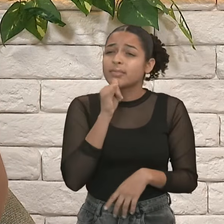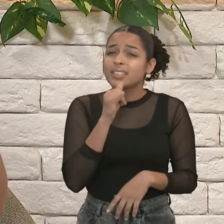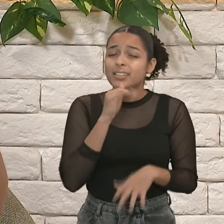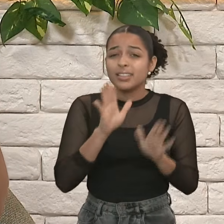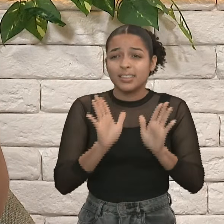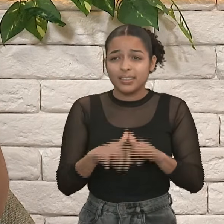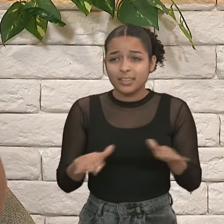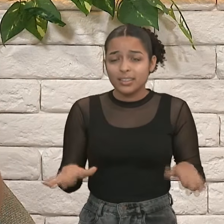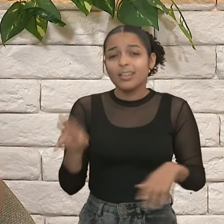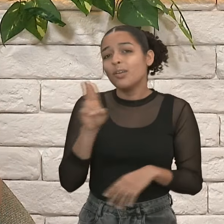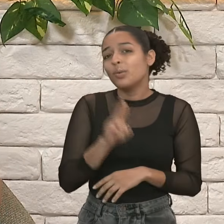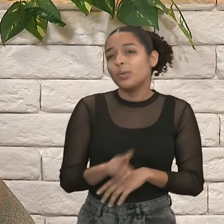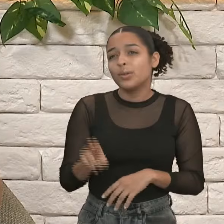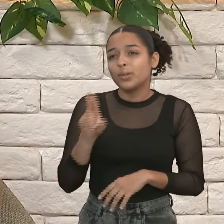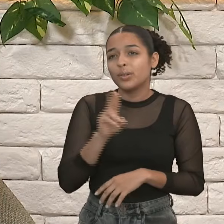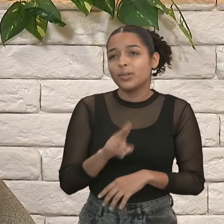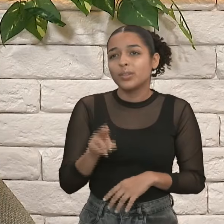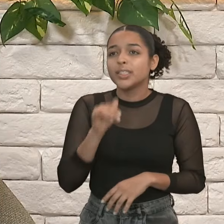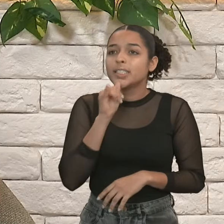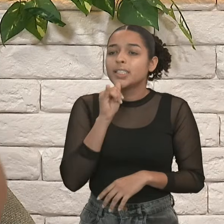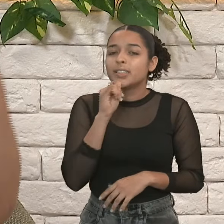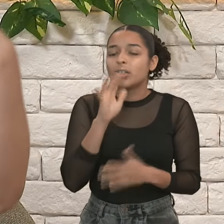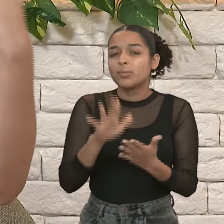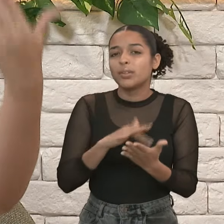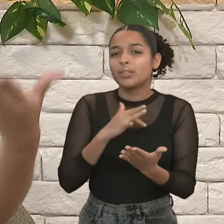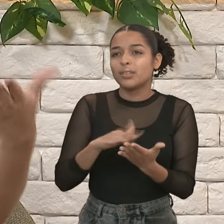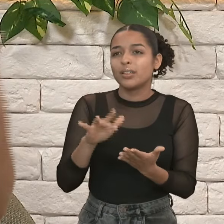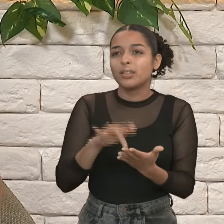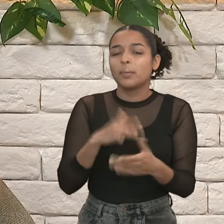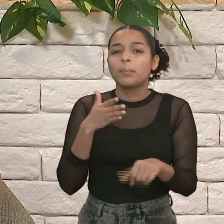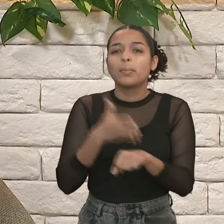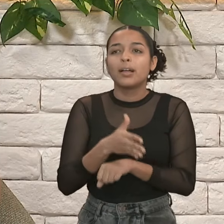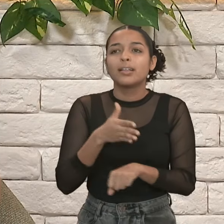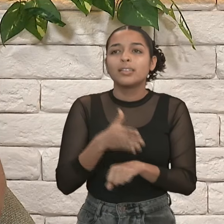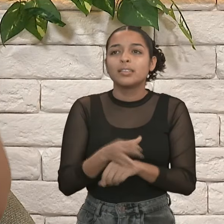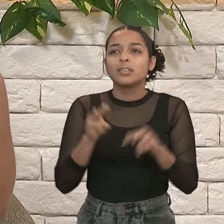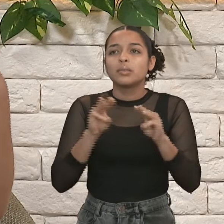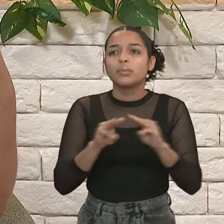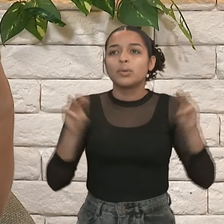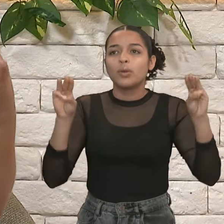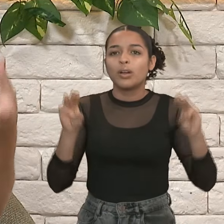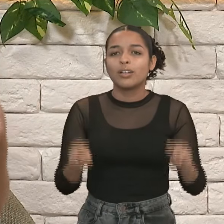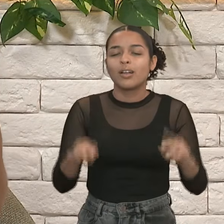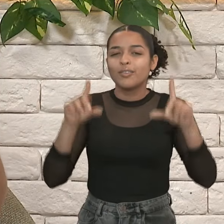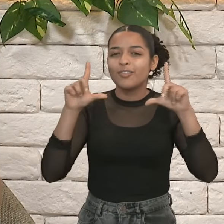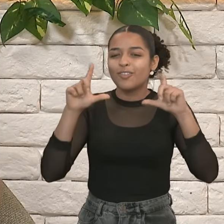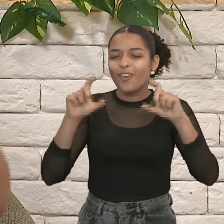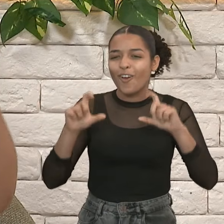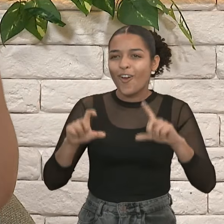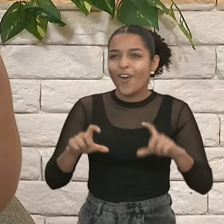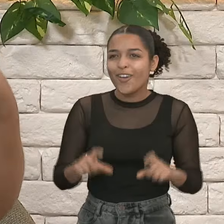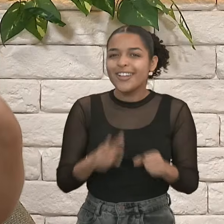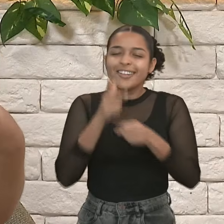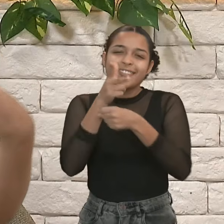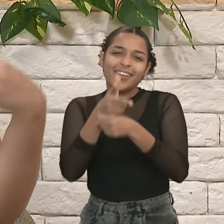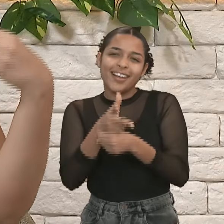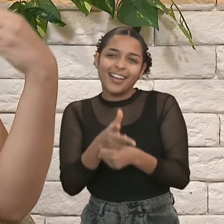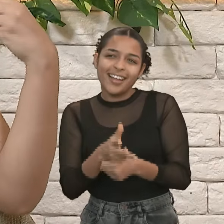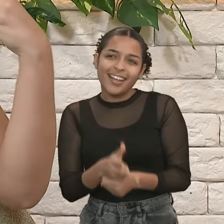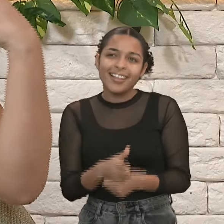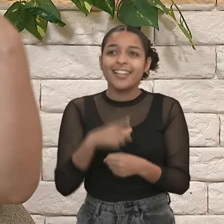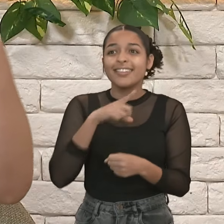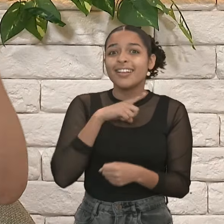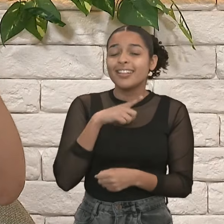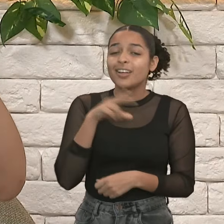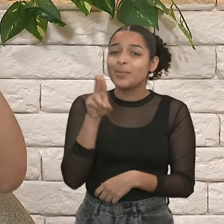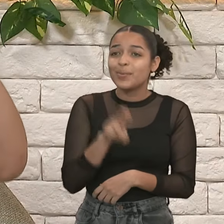visitar museus que ela não teria acesso, de repente, na vida dela. Esse é um uso que a gente pode pensar como um uso educativo, um uso